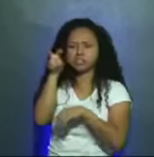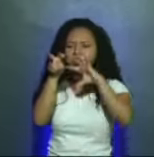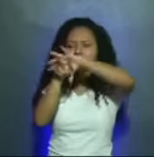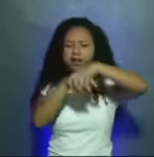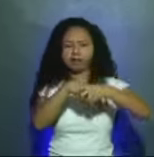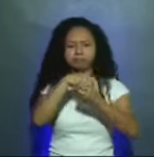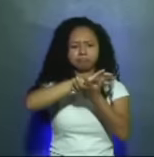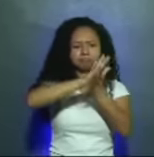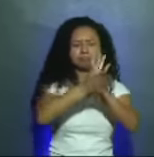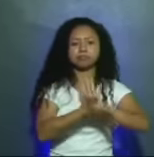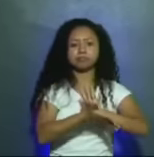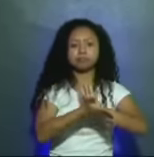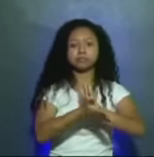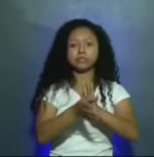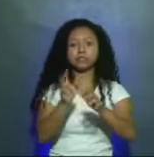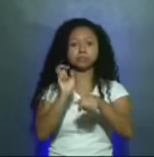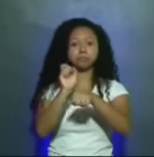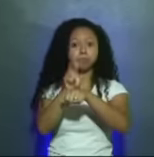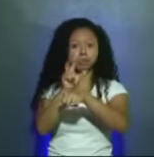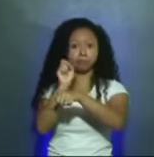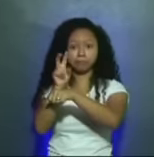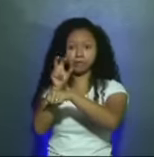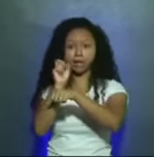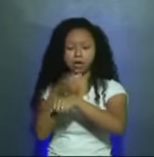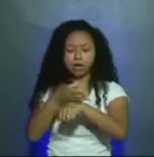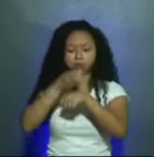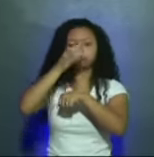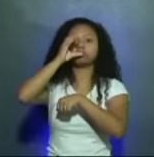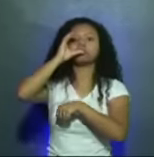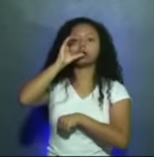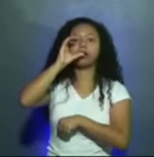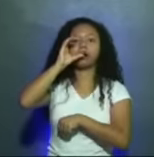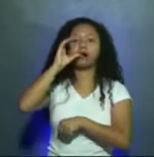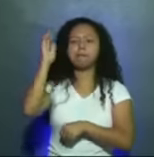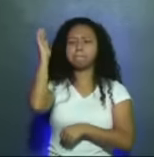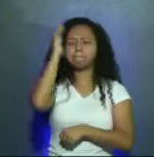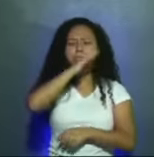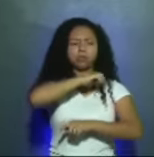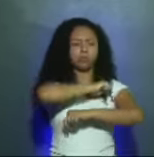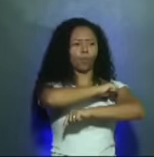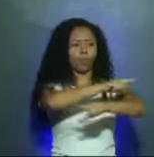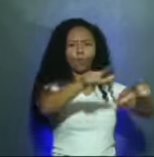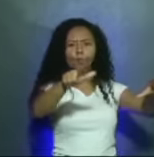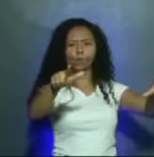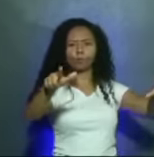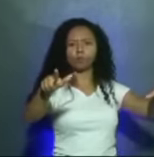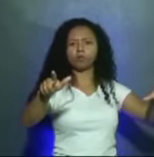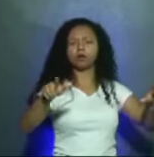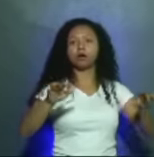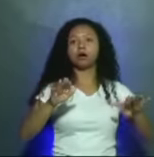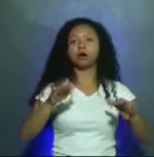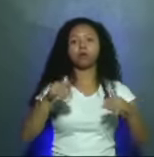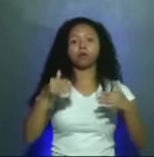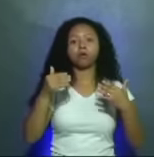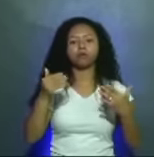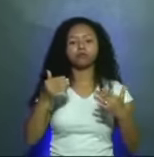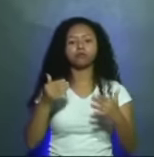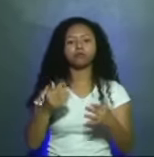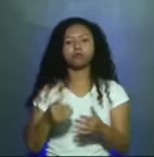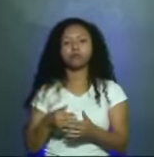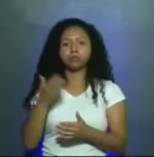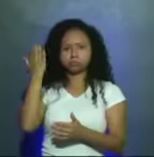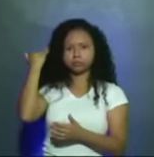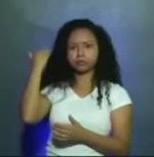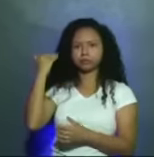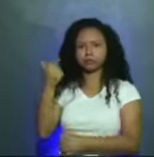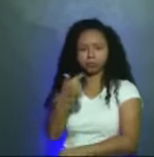veneno mortal, não lhes fará mal nenhum. Quando foi no tempo de tomar a vacina, né, da Covid, eu lembro